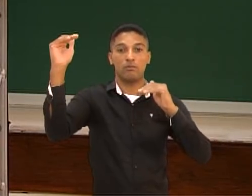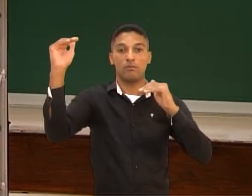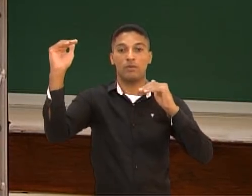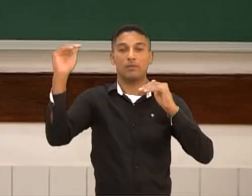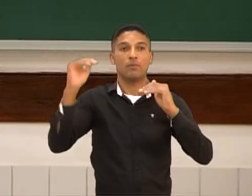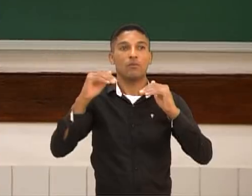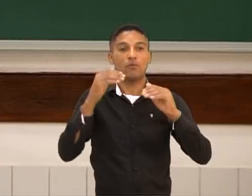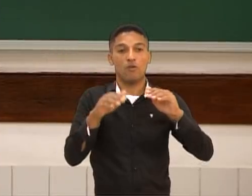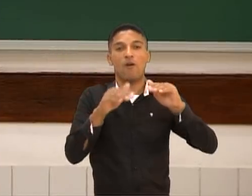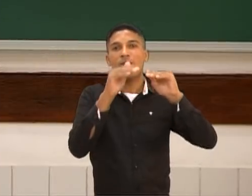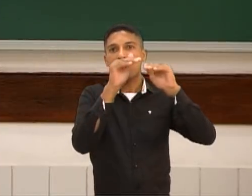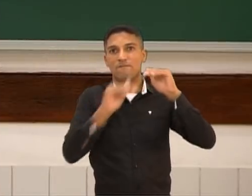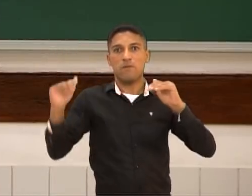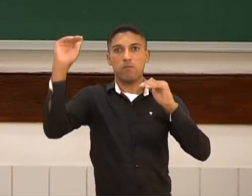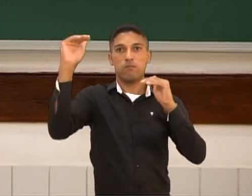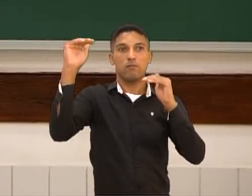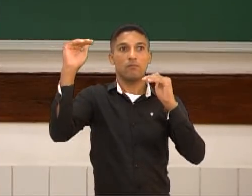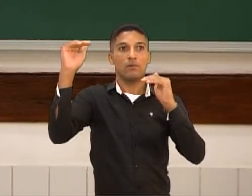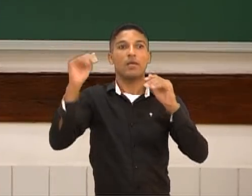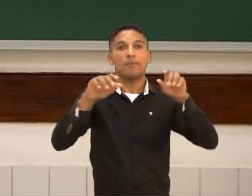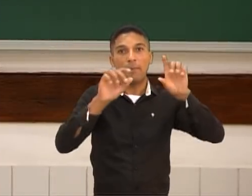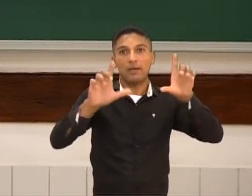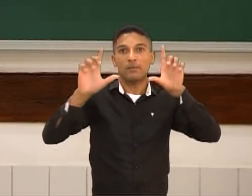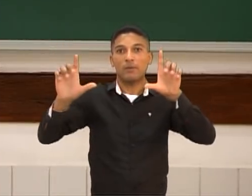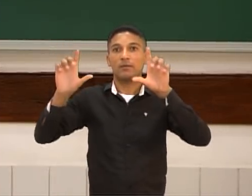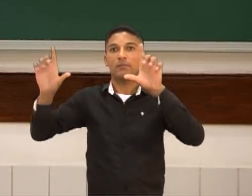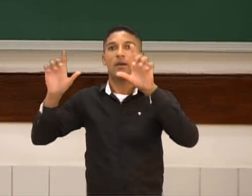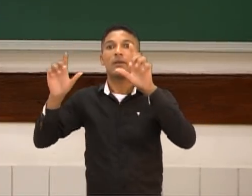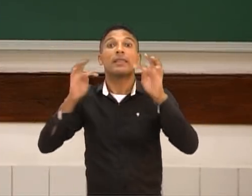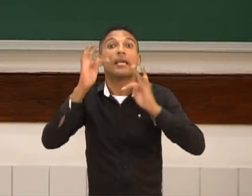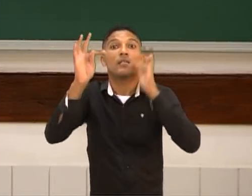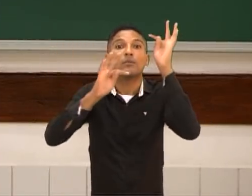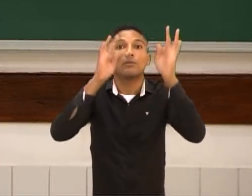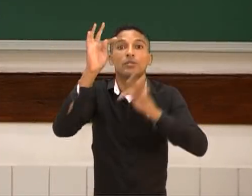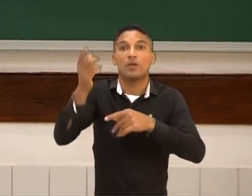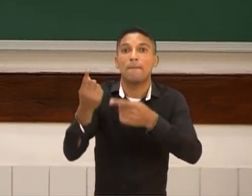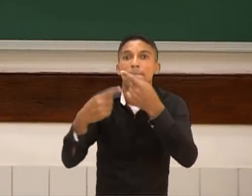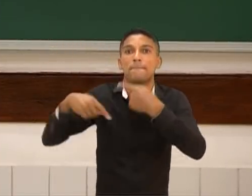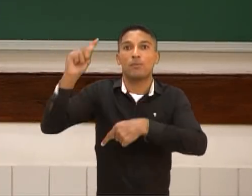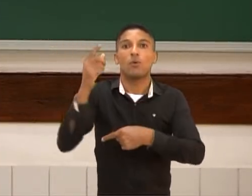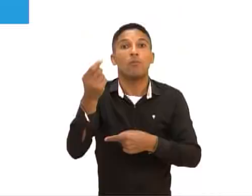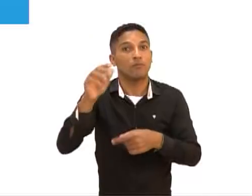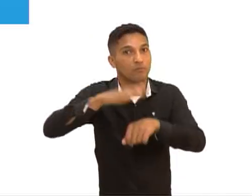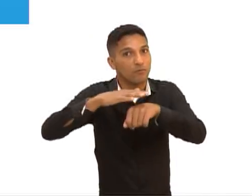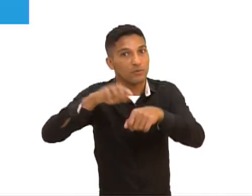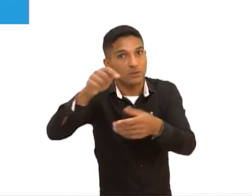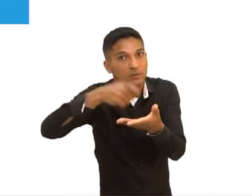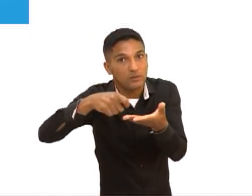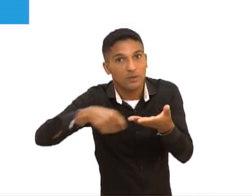de tecnologia a partir dessas imagens aí. Tá um tempo para vocês produzirem esse texto.